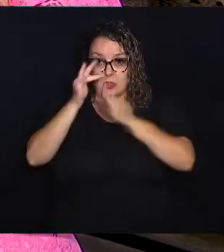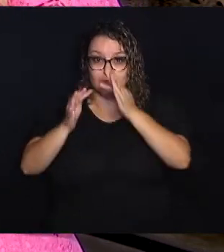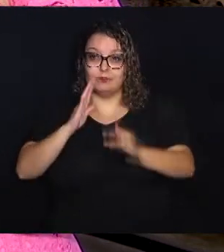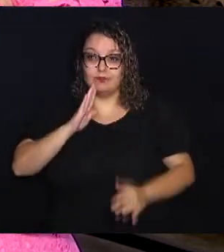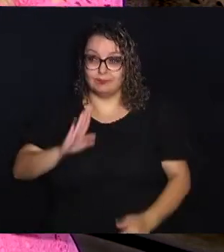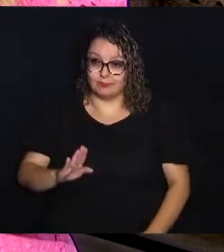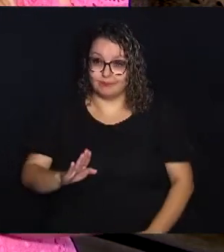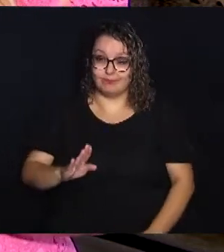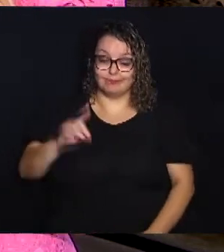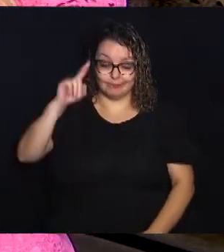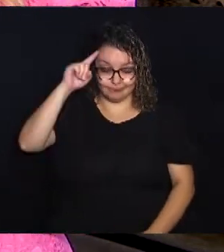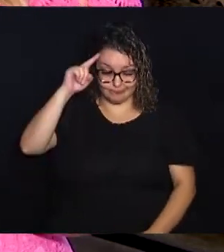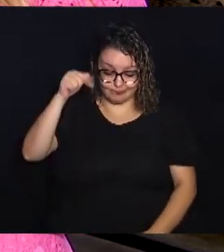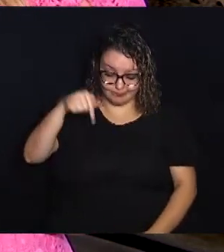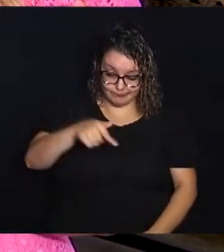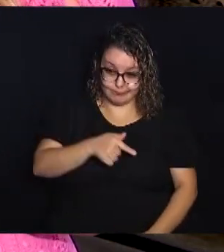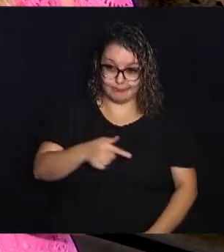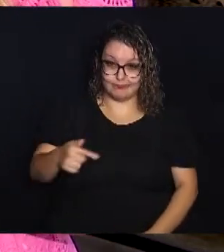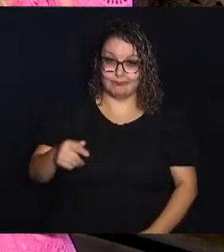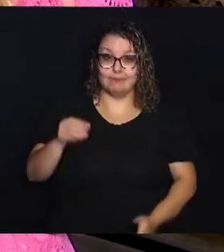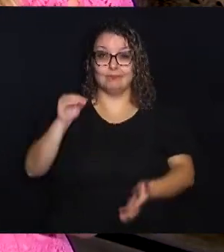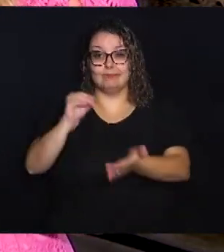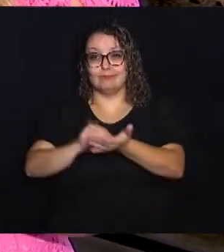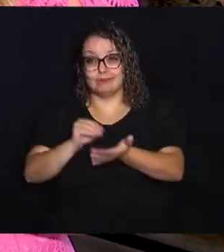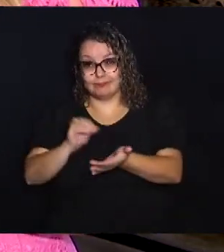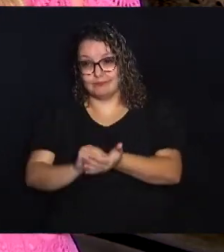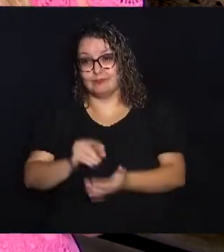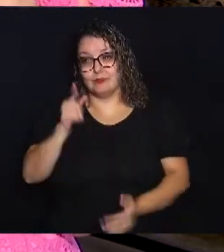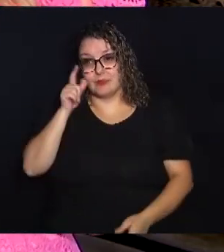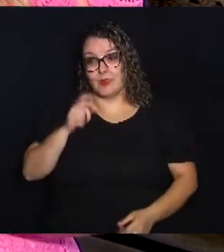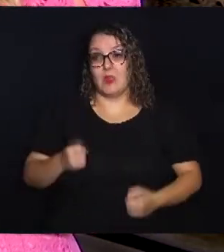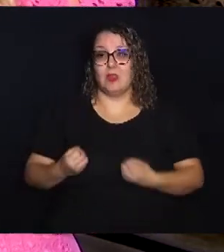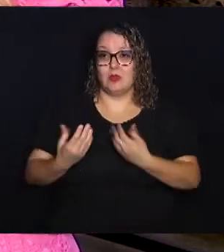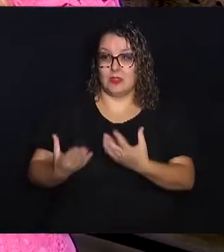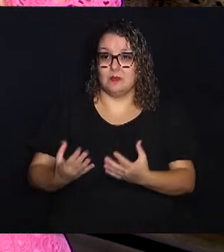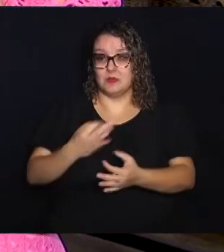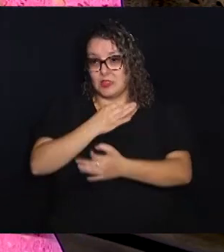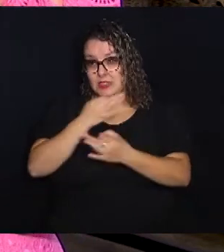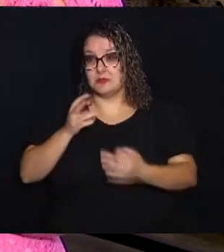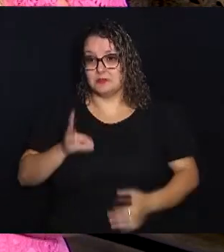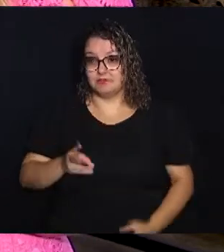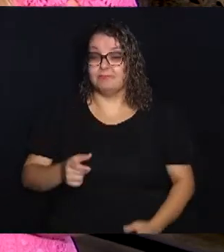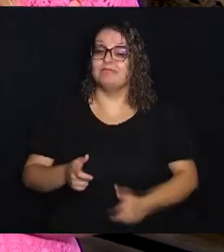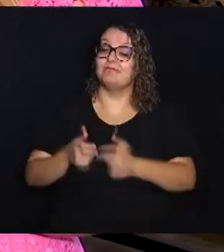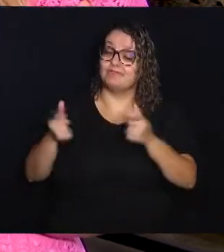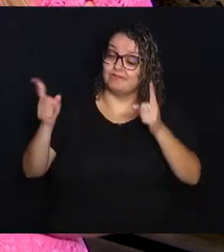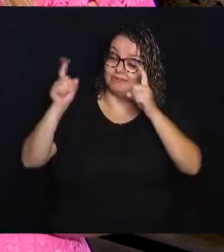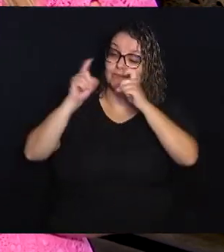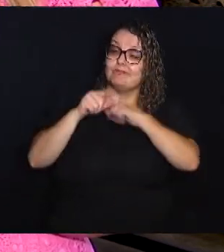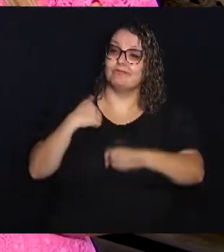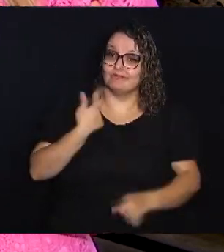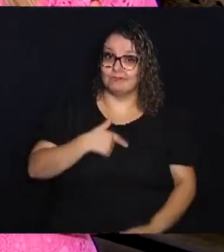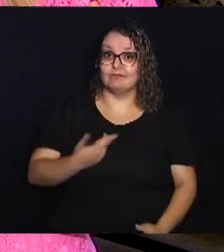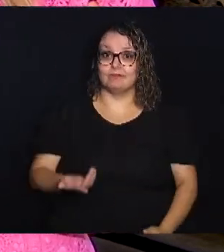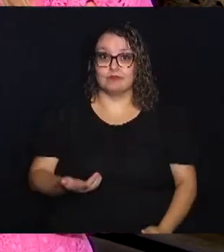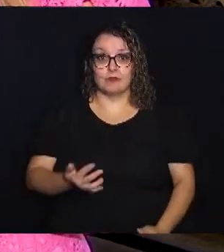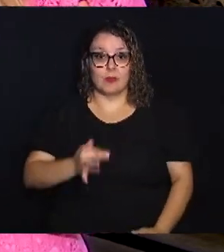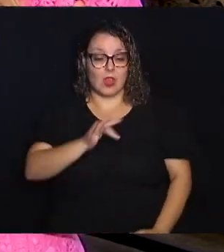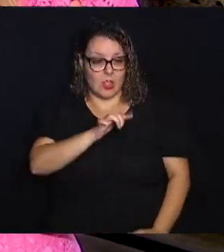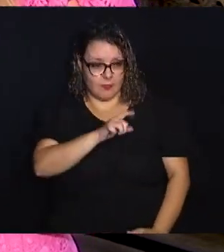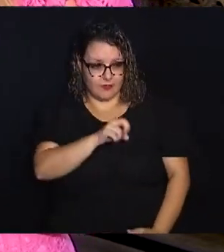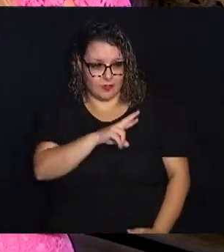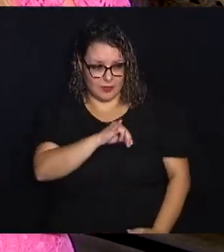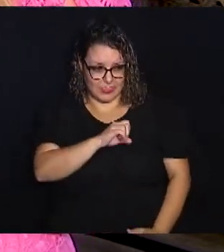acaba prometendo e justo naquela semana tá um pouco em falta de conseguir entregar com excelência sempre. Esse é o maior desafio nosso.